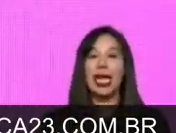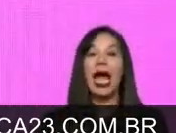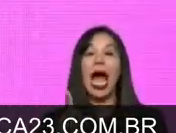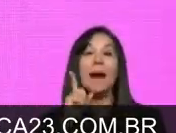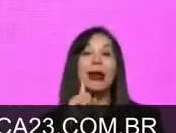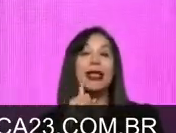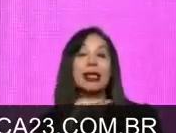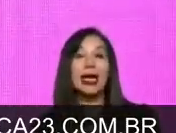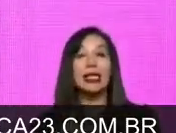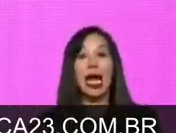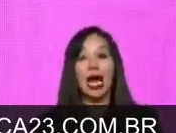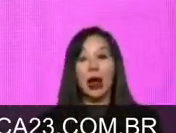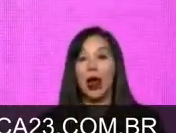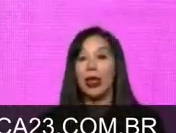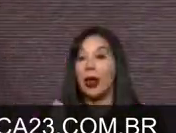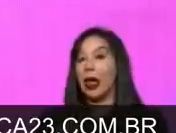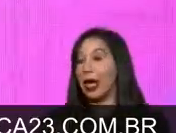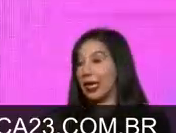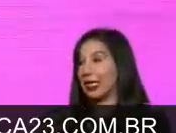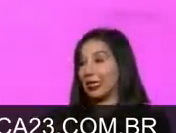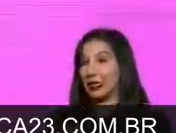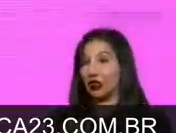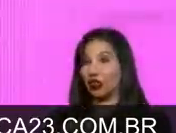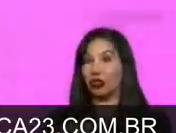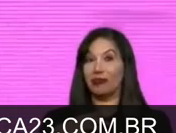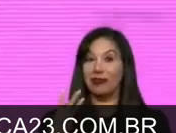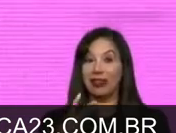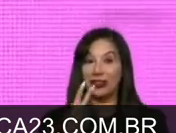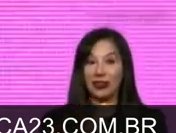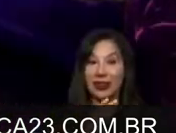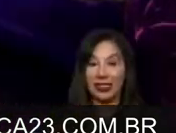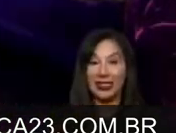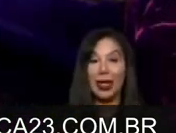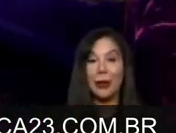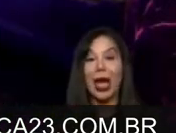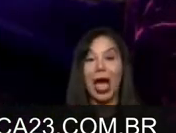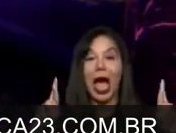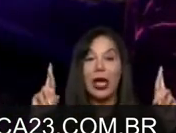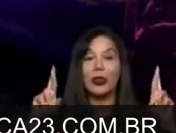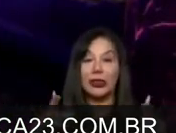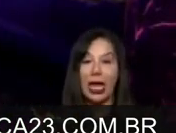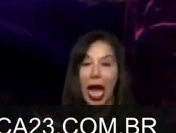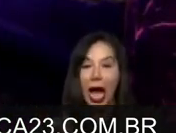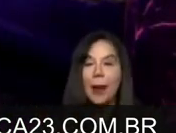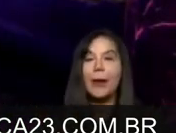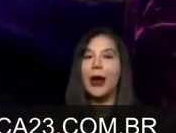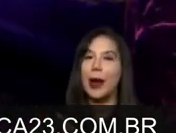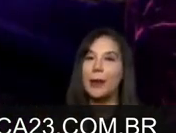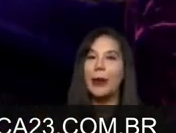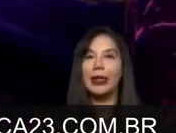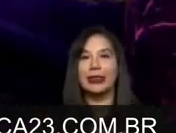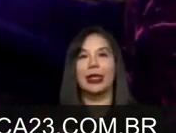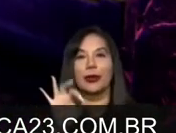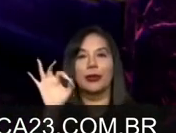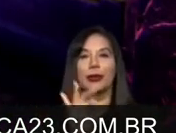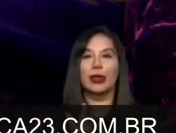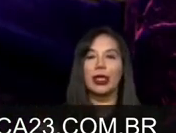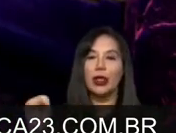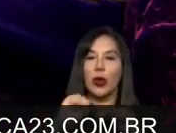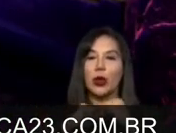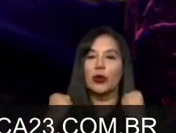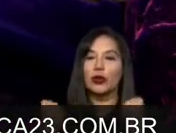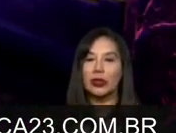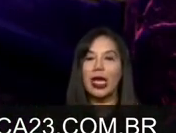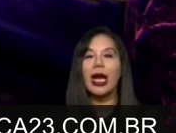Neste momento, a Bolívia Querida tem 3 conquistas. A torcida apoia muito, 100%, e ginásio lota, às